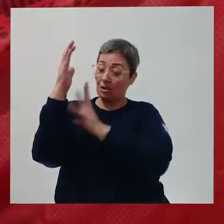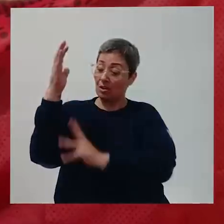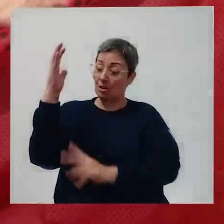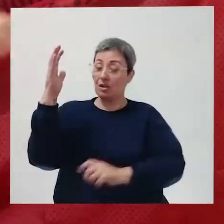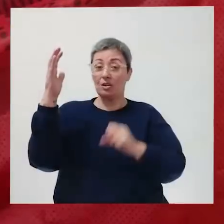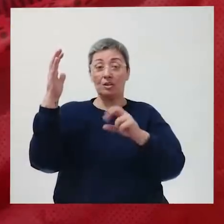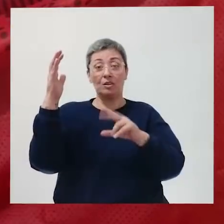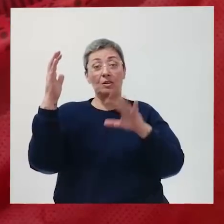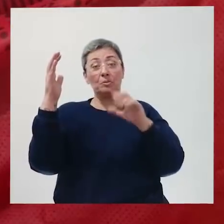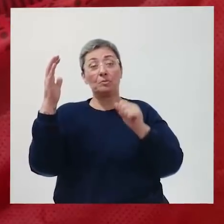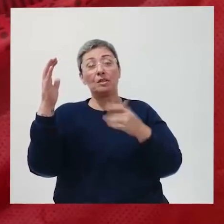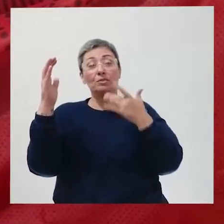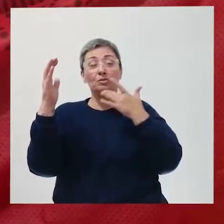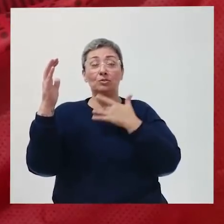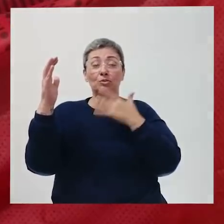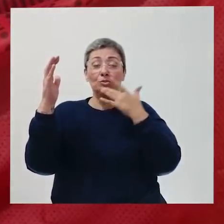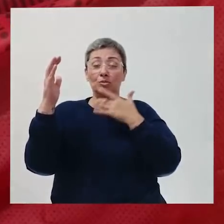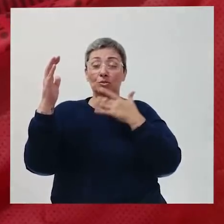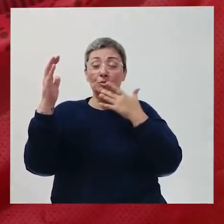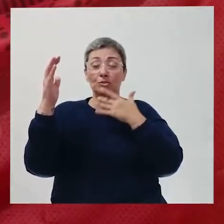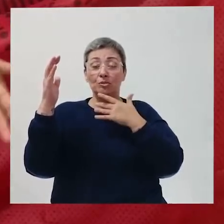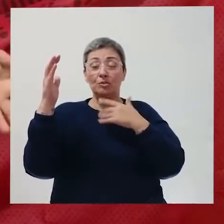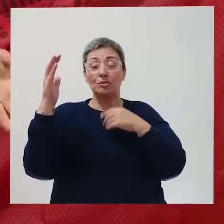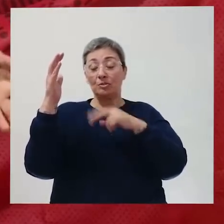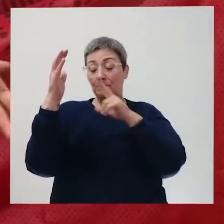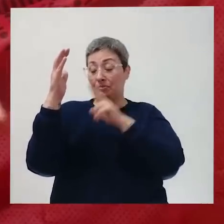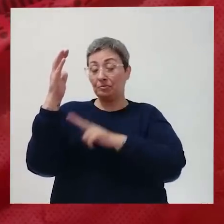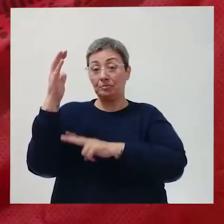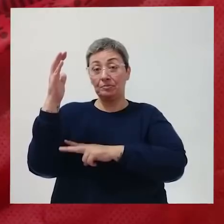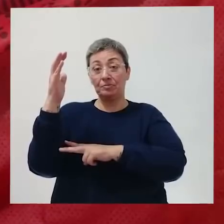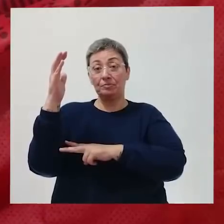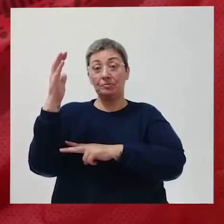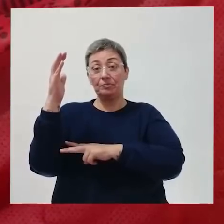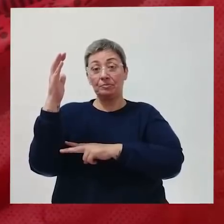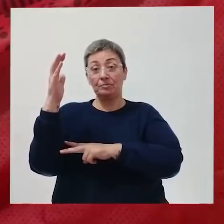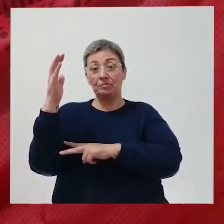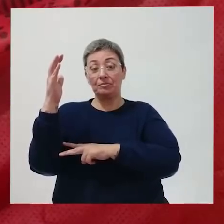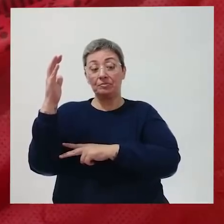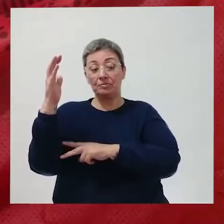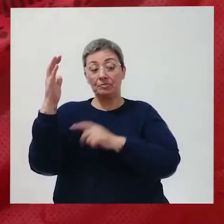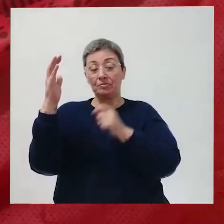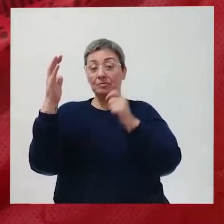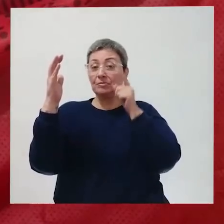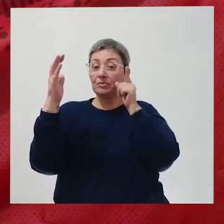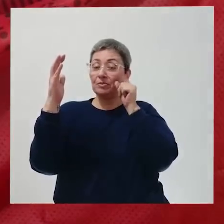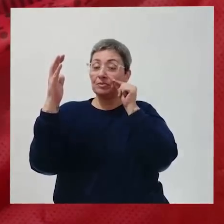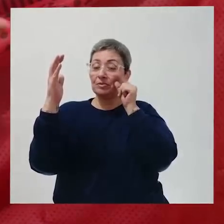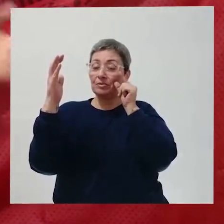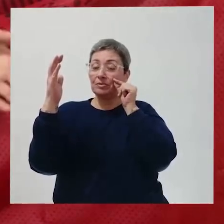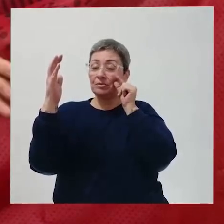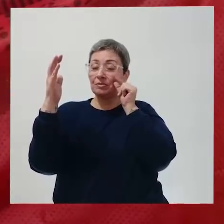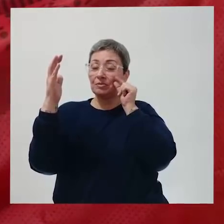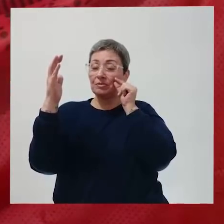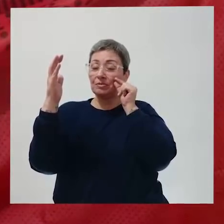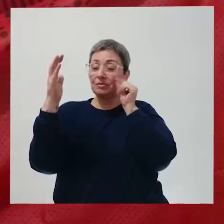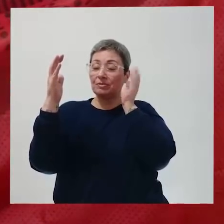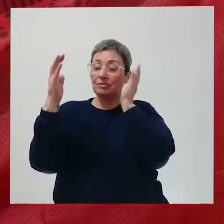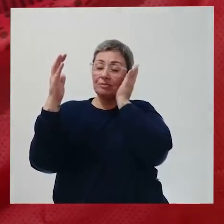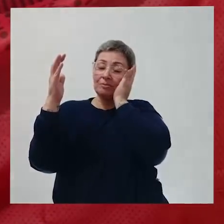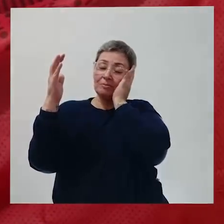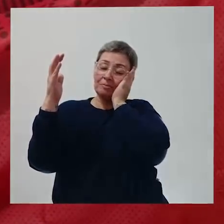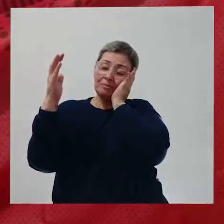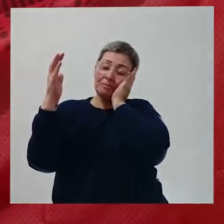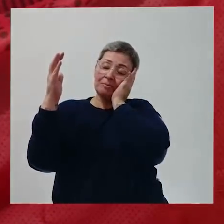árvore muito gostosa, deitou-se e começou a tirar uma bela soneca.